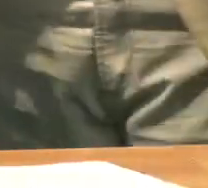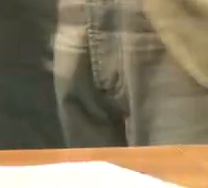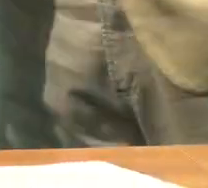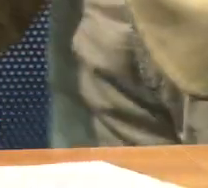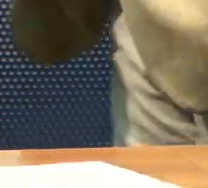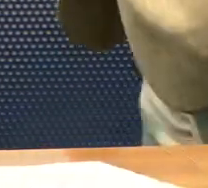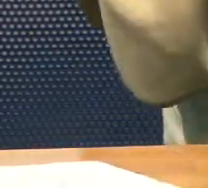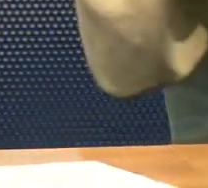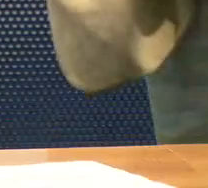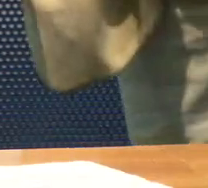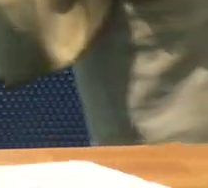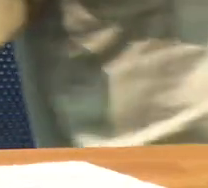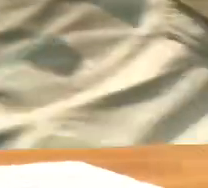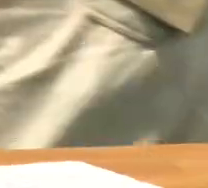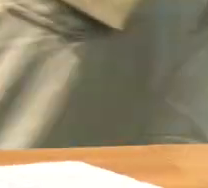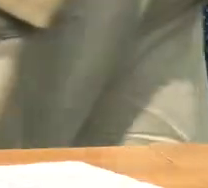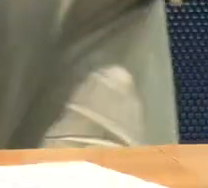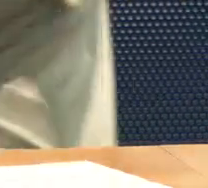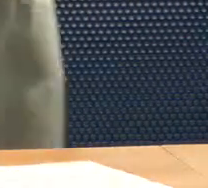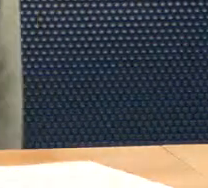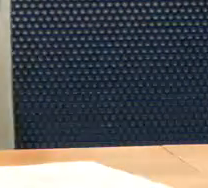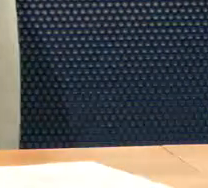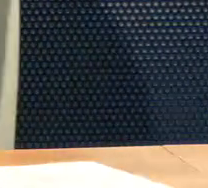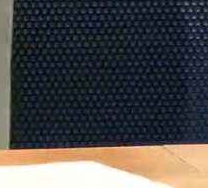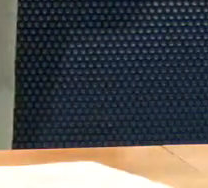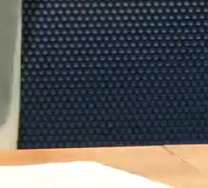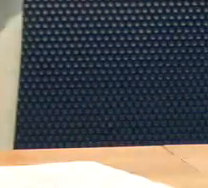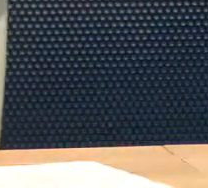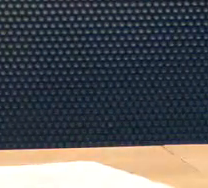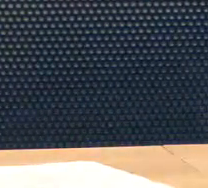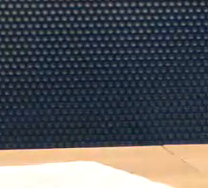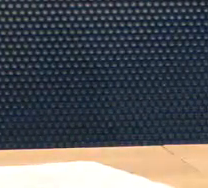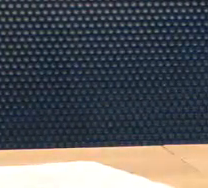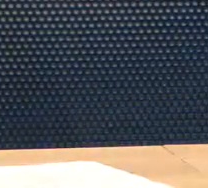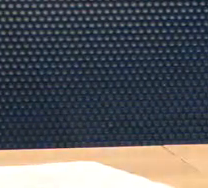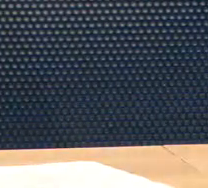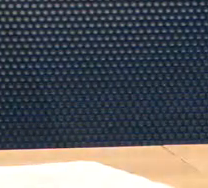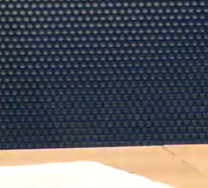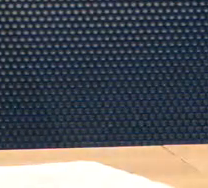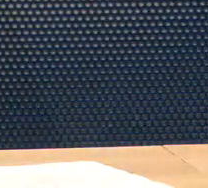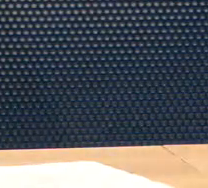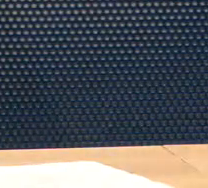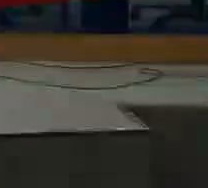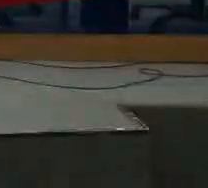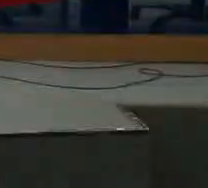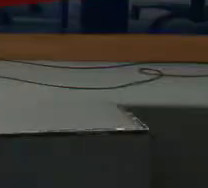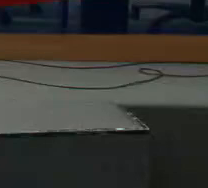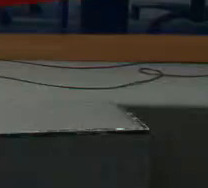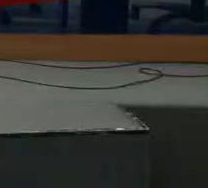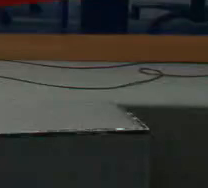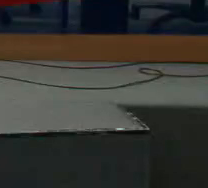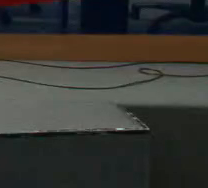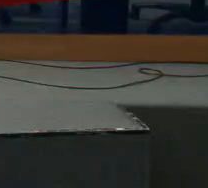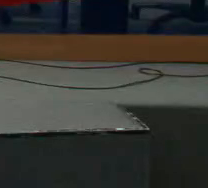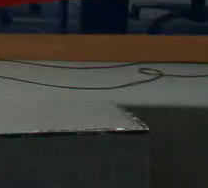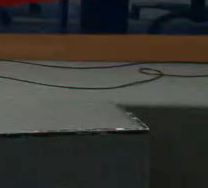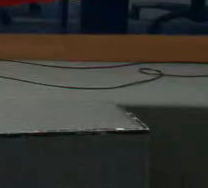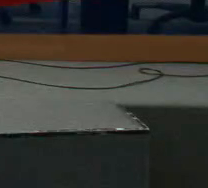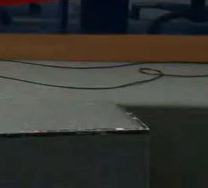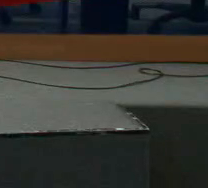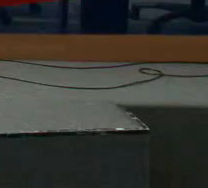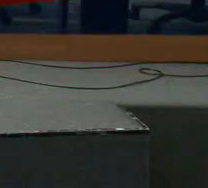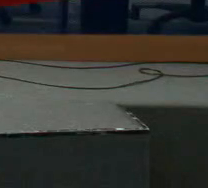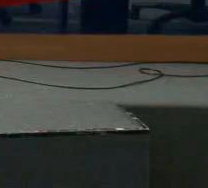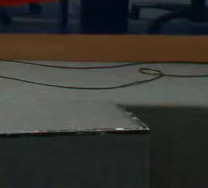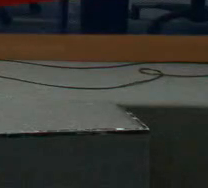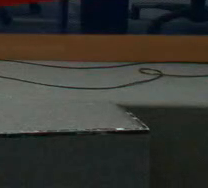Lembrando aos nobres vereadores que hoje ainda teremos nossa sessão ordinária, então peço a colaboração de todos para